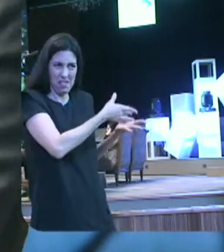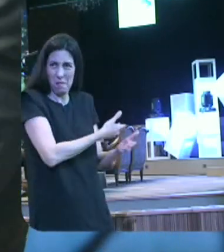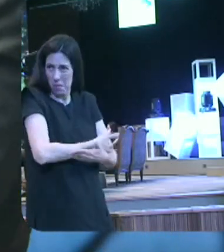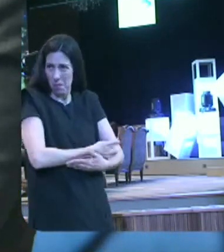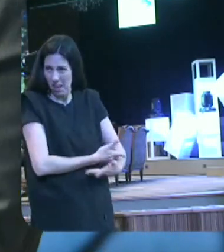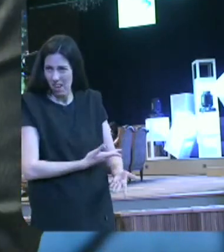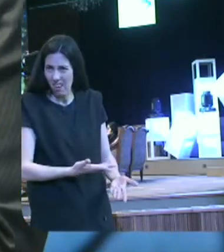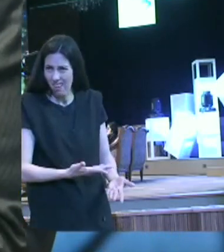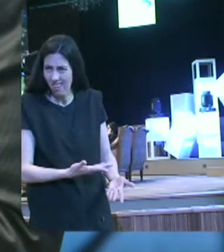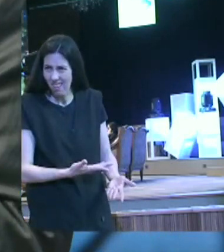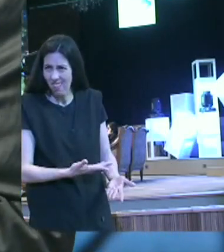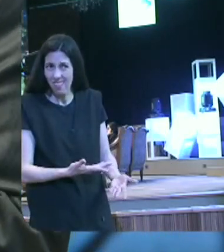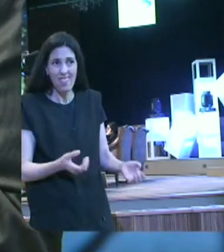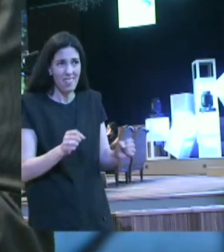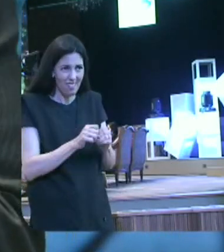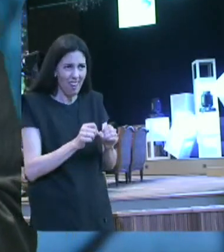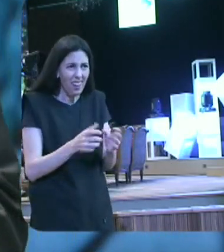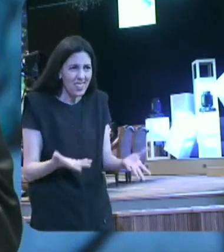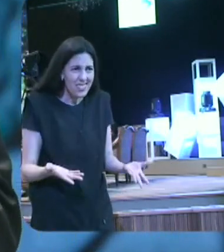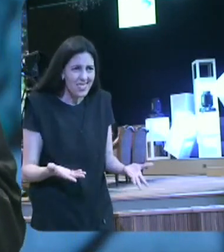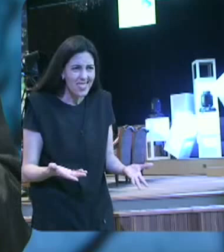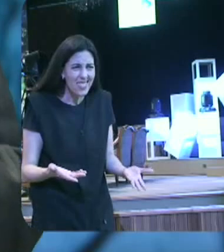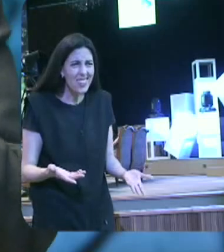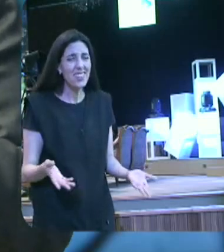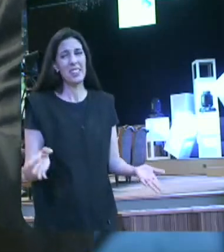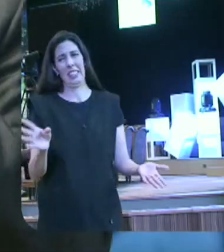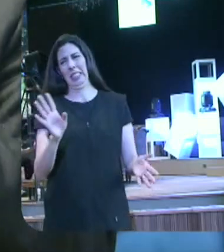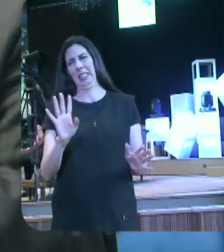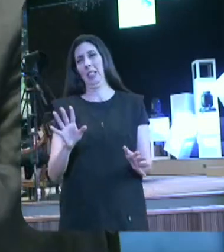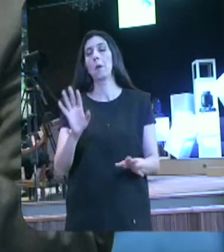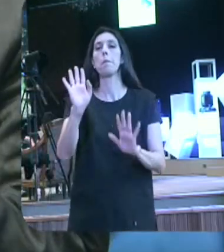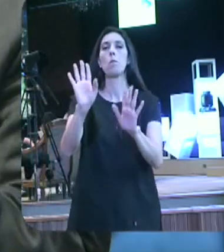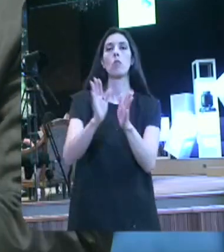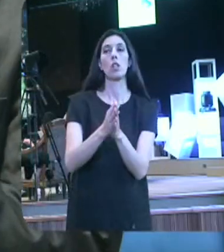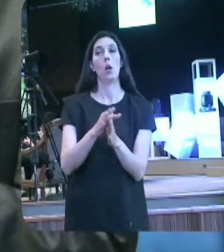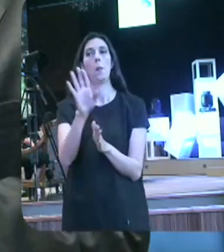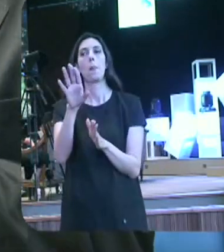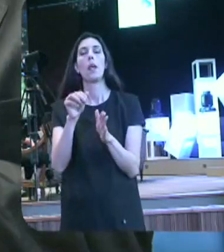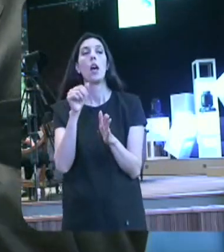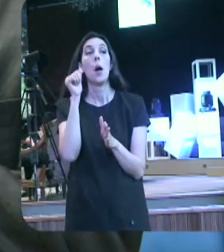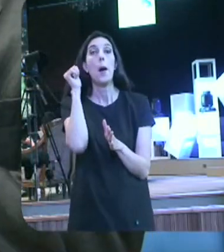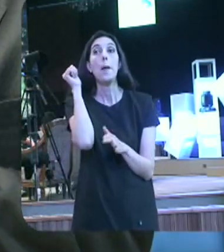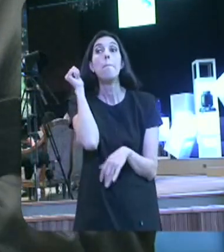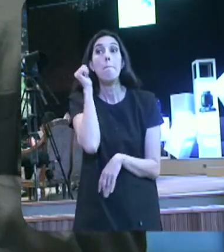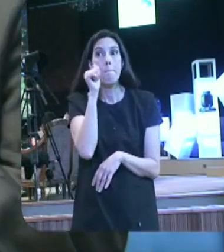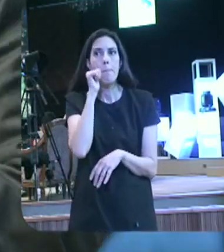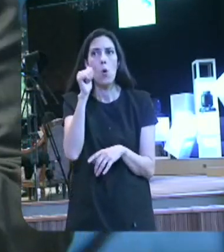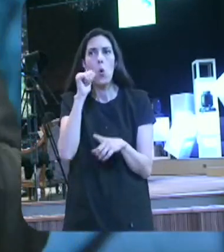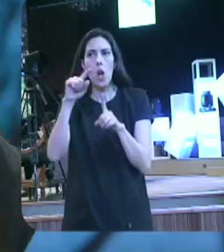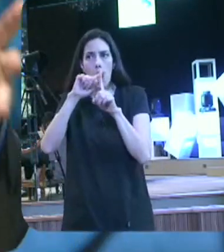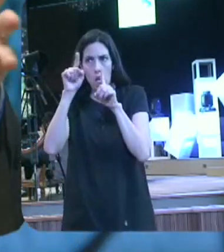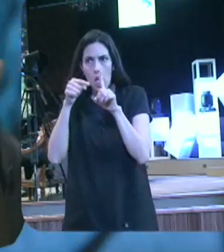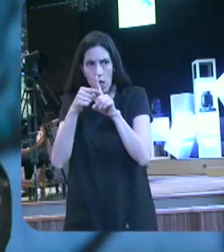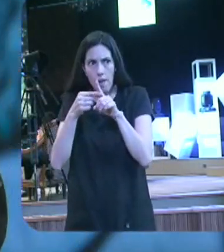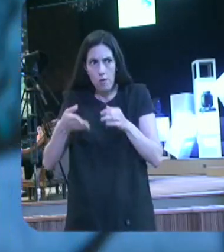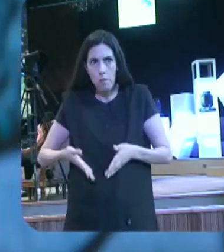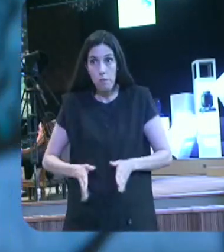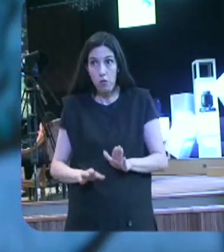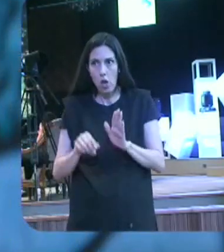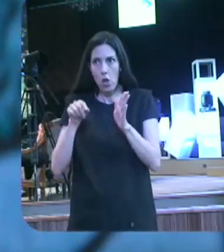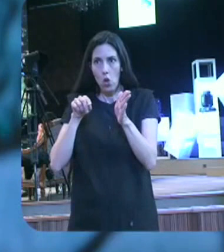na biologia feminina existe um hormônio que a mulher produz chamado